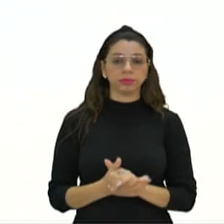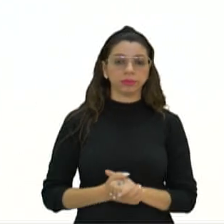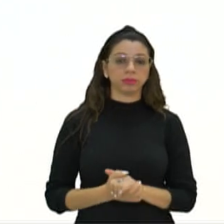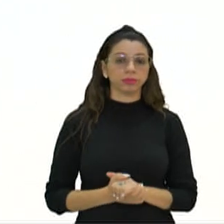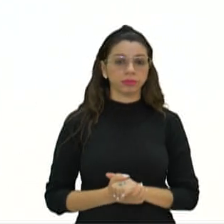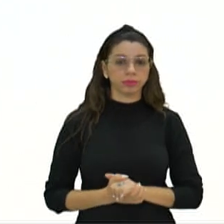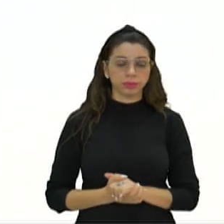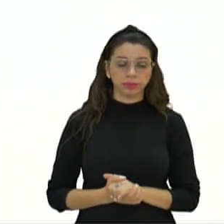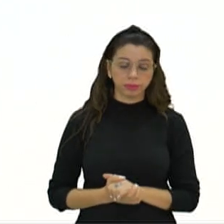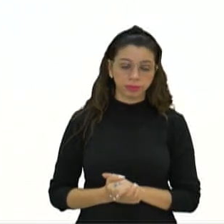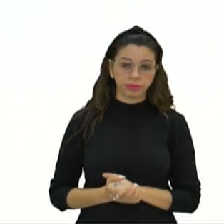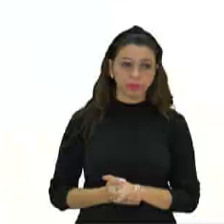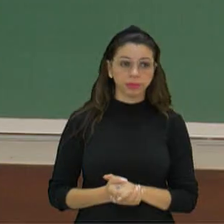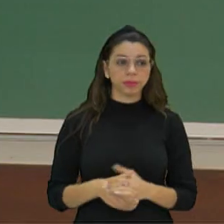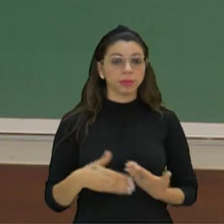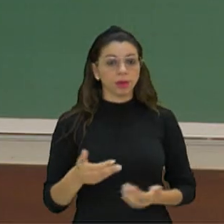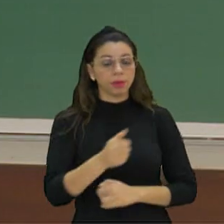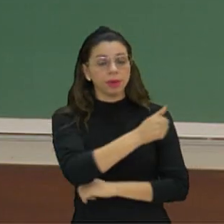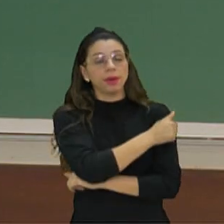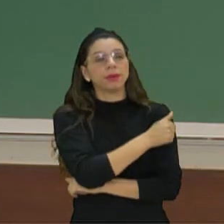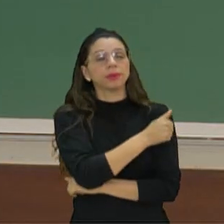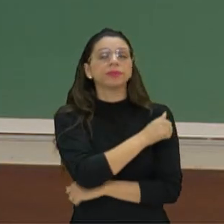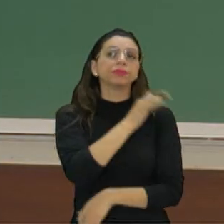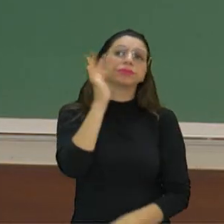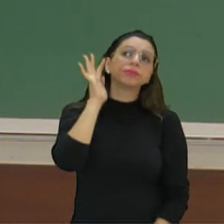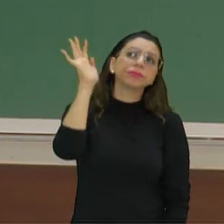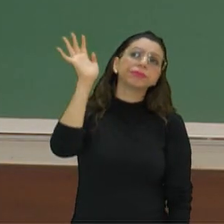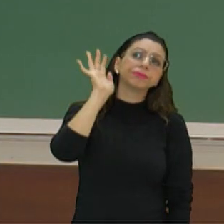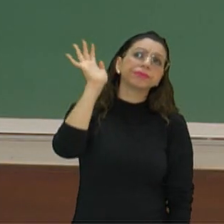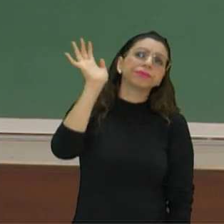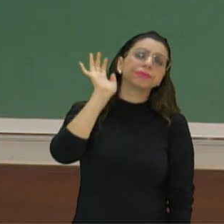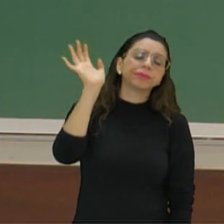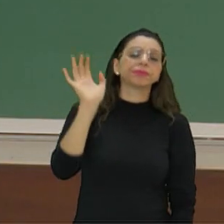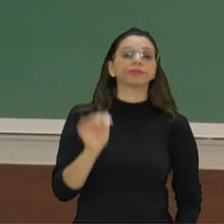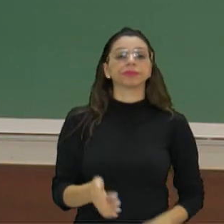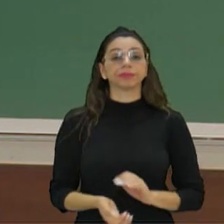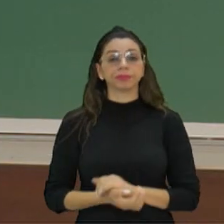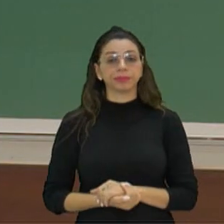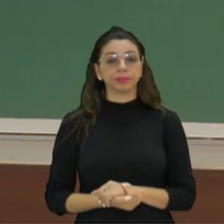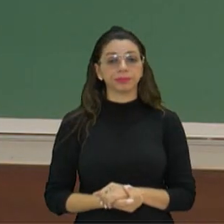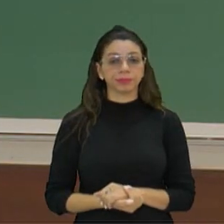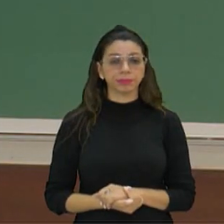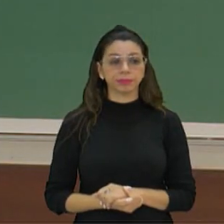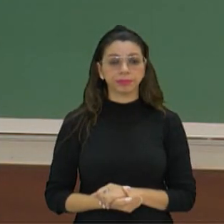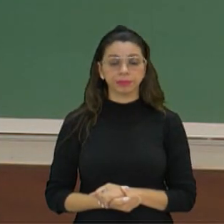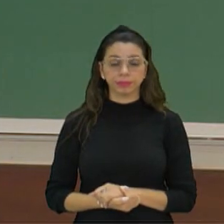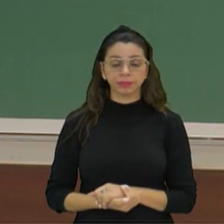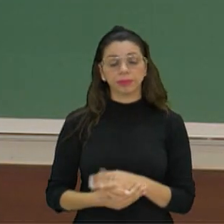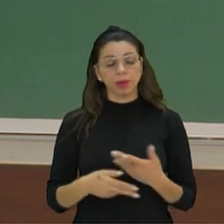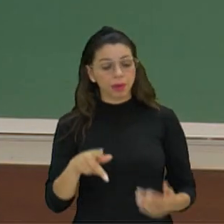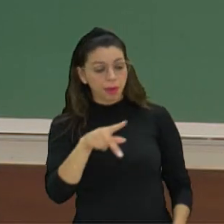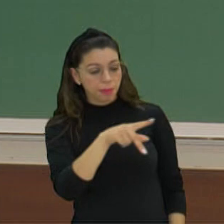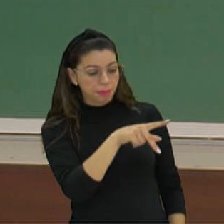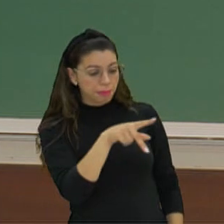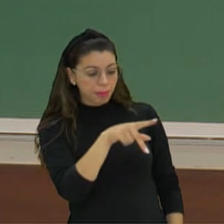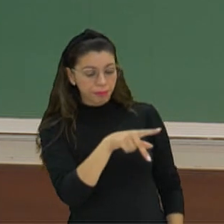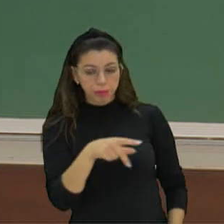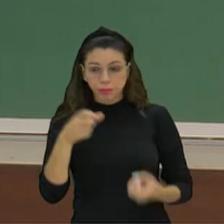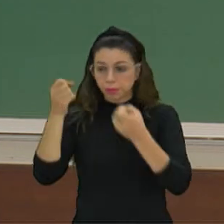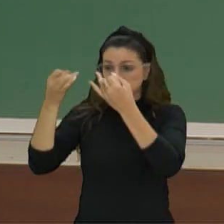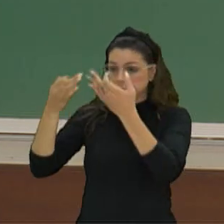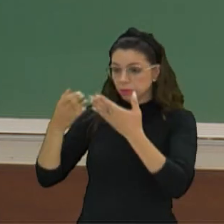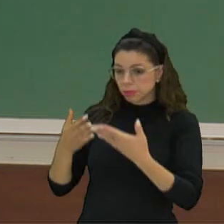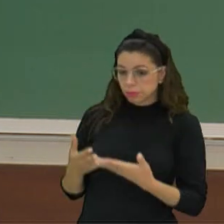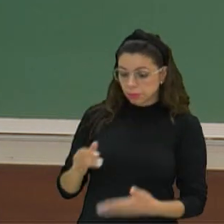explained that the emperor had stayed on a farm in the mountain region. A professora explicou que o